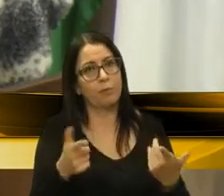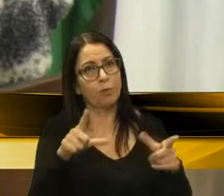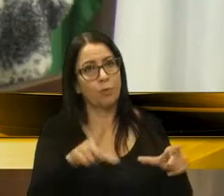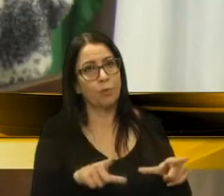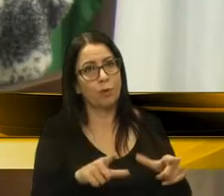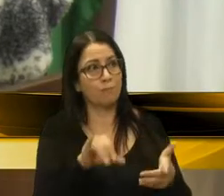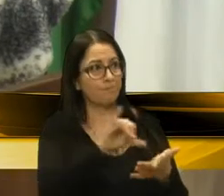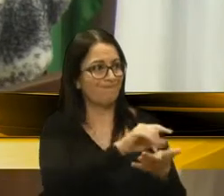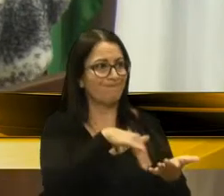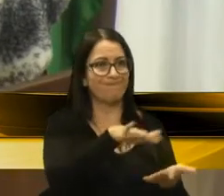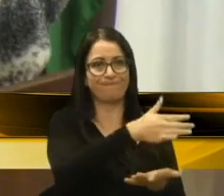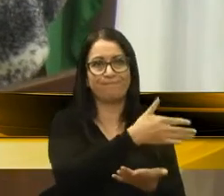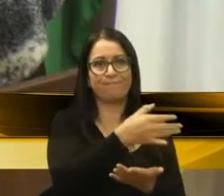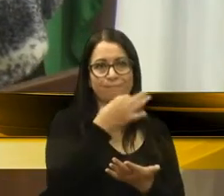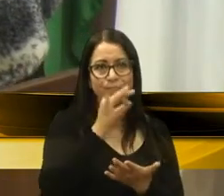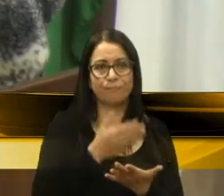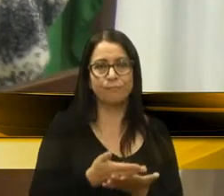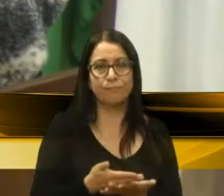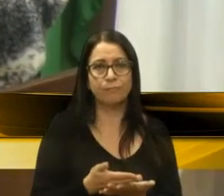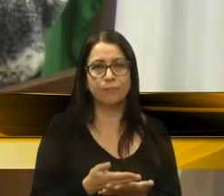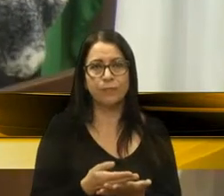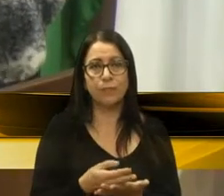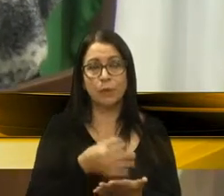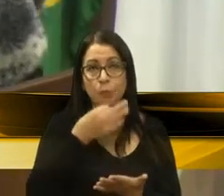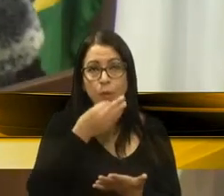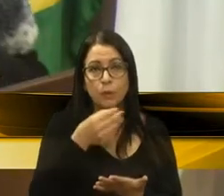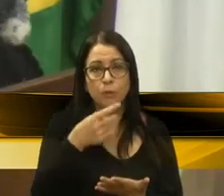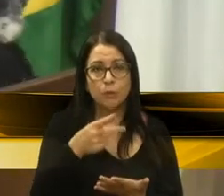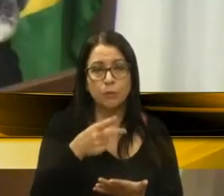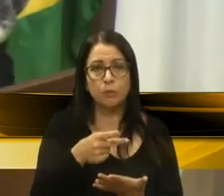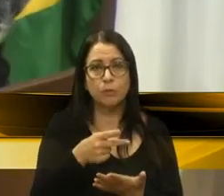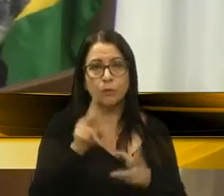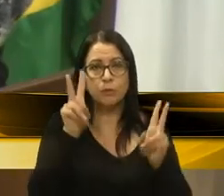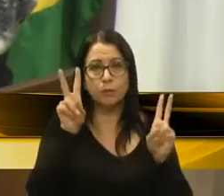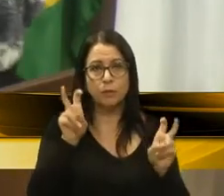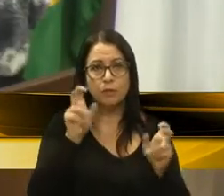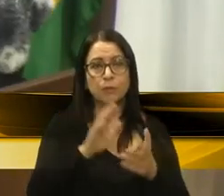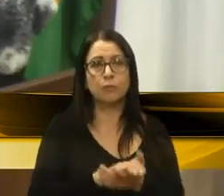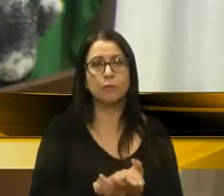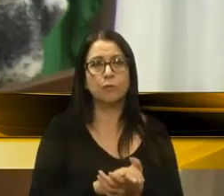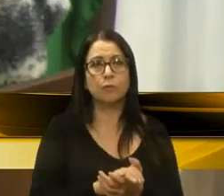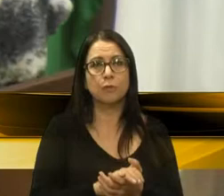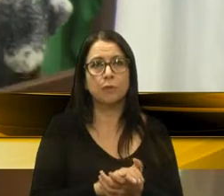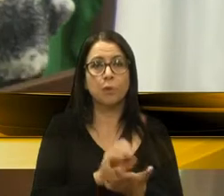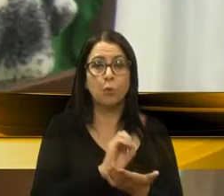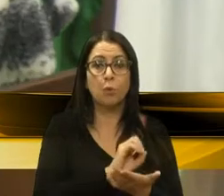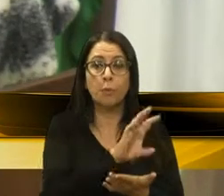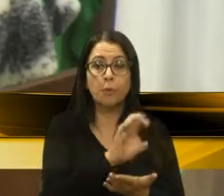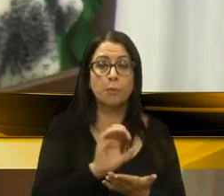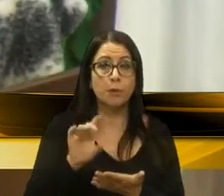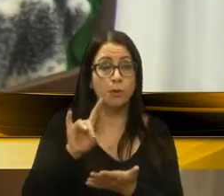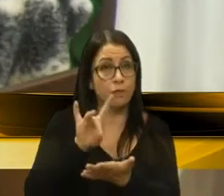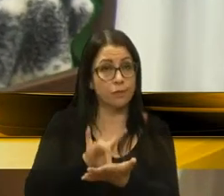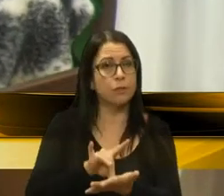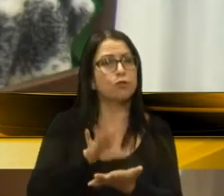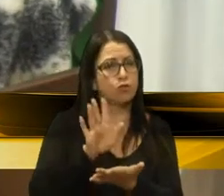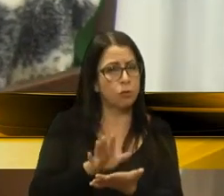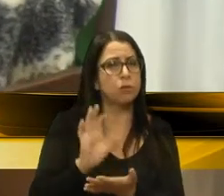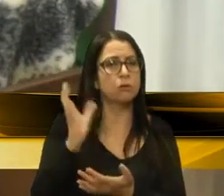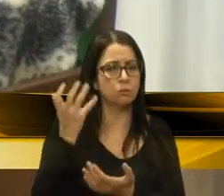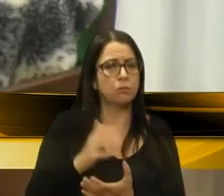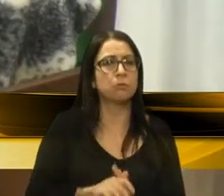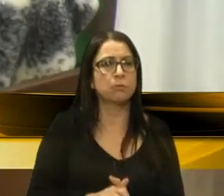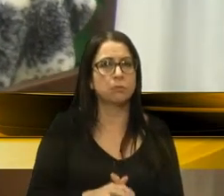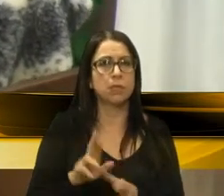ali central. Então, a posição atual desse assunto é que o encaminhamento oficial já ocorreu.